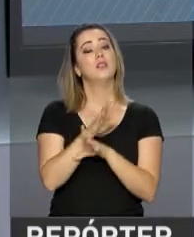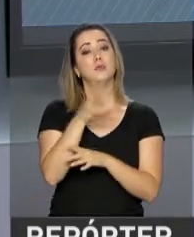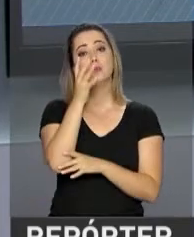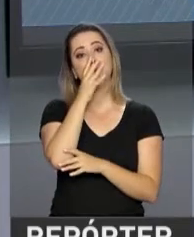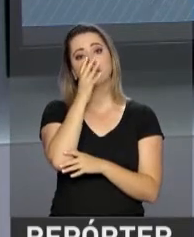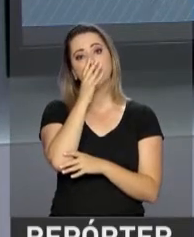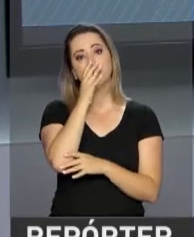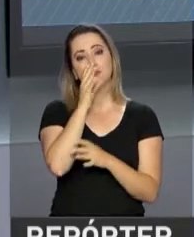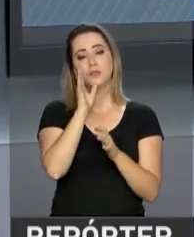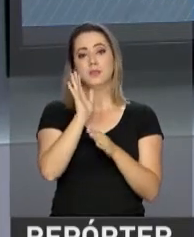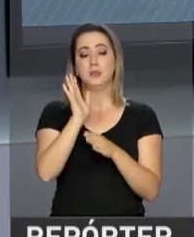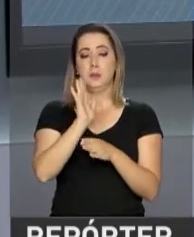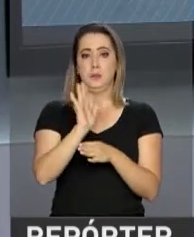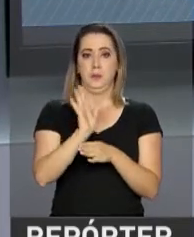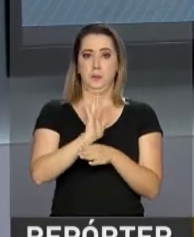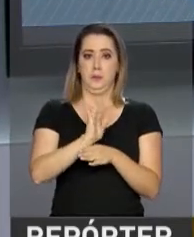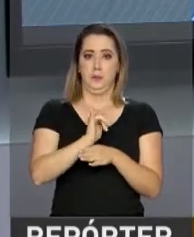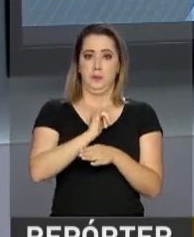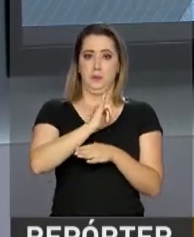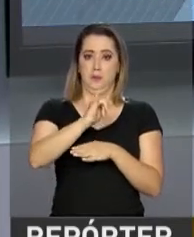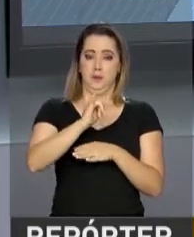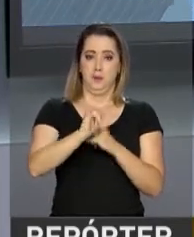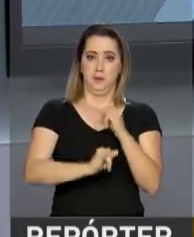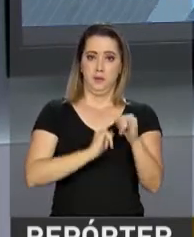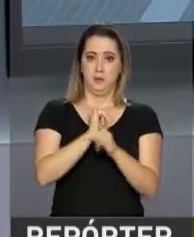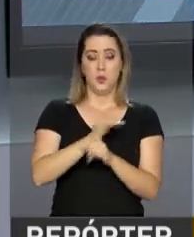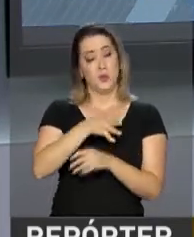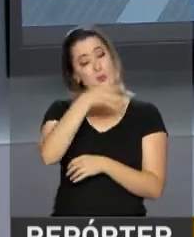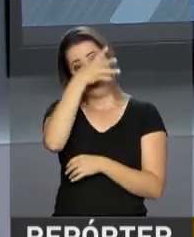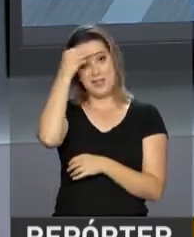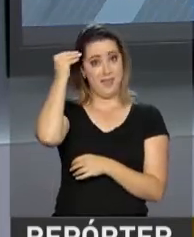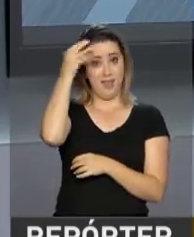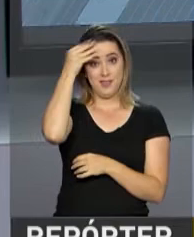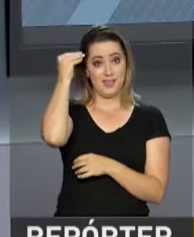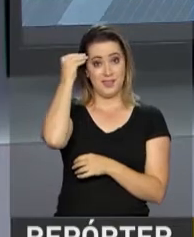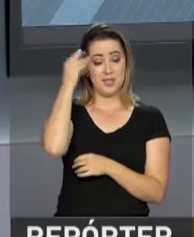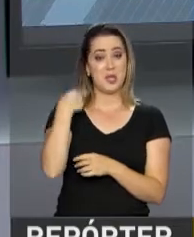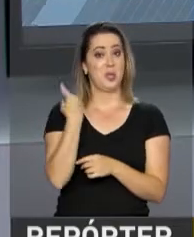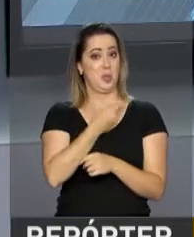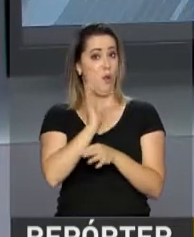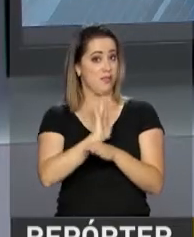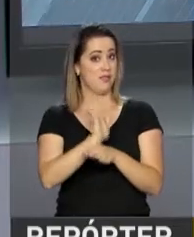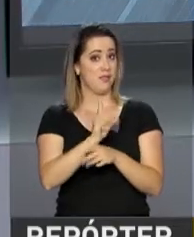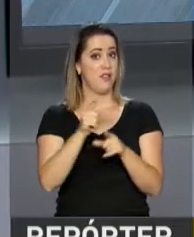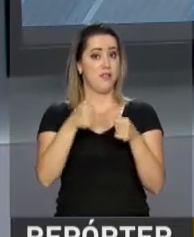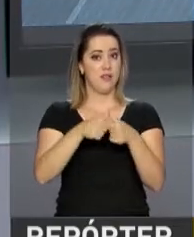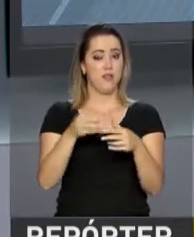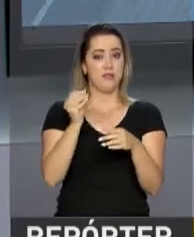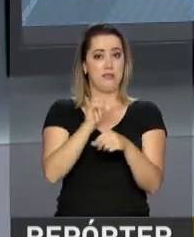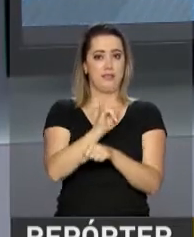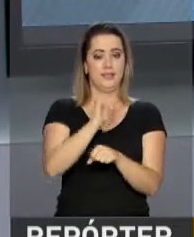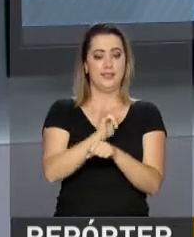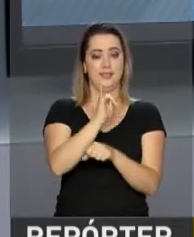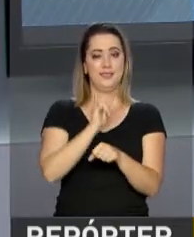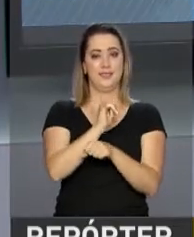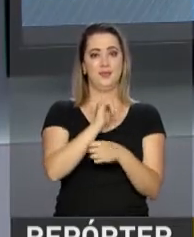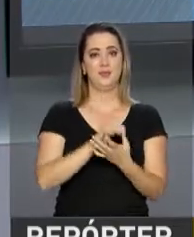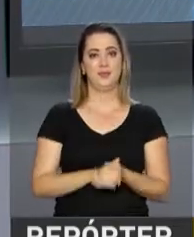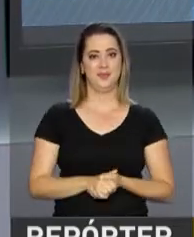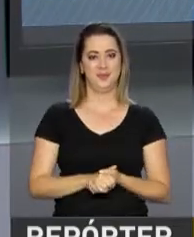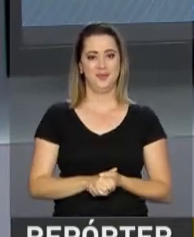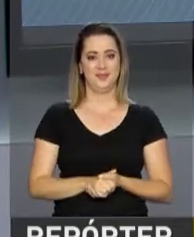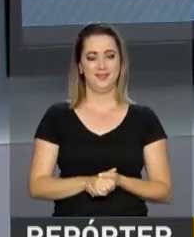acompanhe a nossa programação também na internet não esqueça que é votar reportagens estão disponíveis em nosso canal no